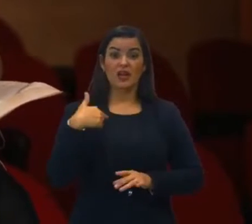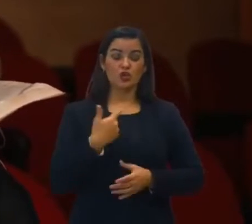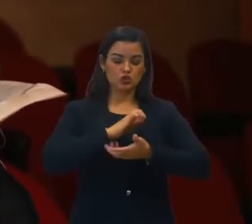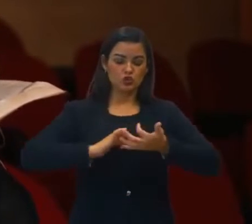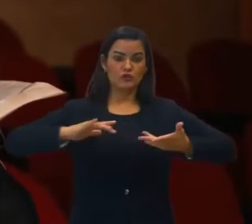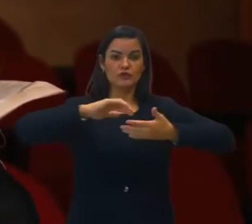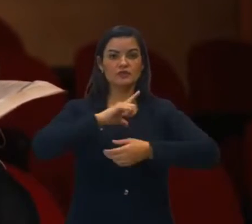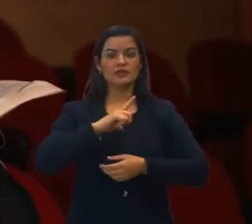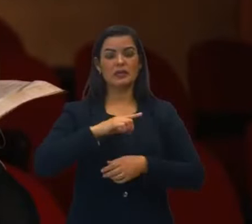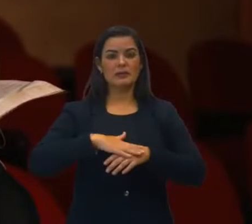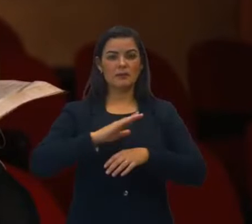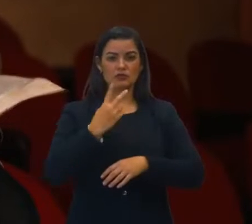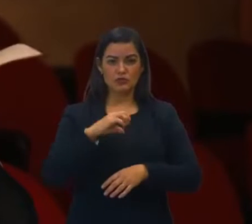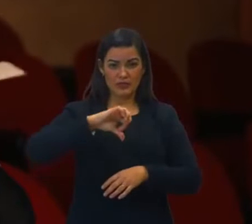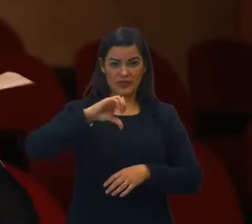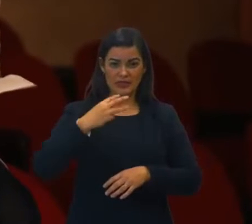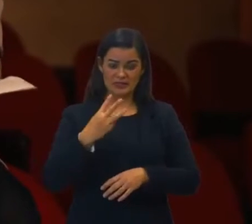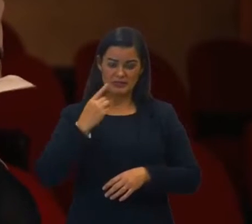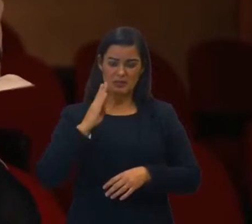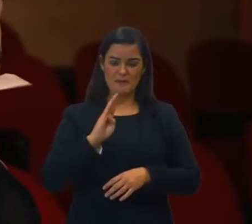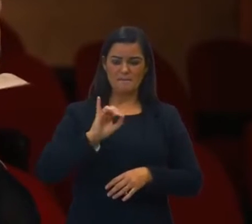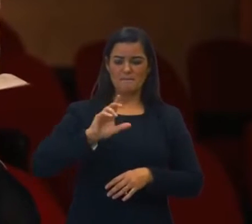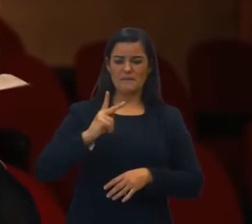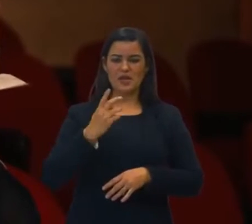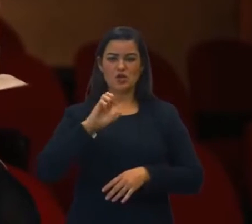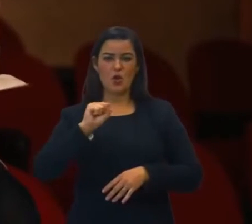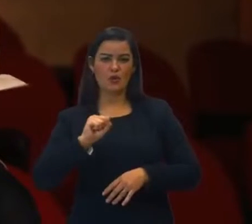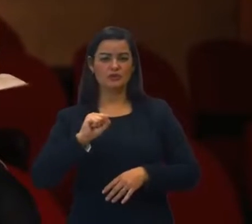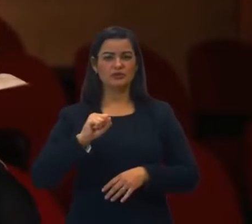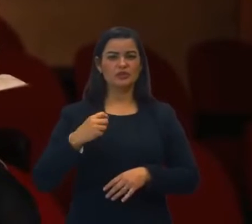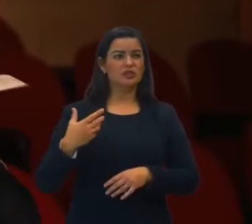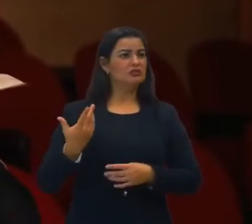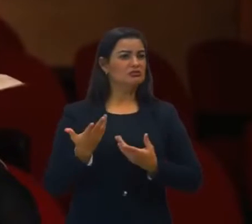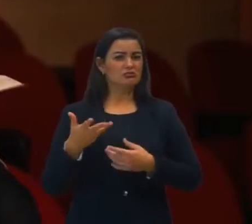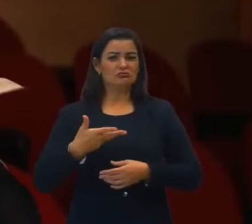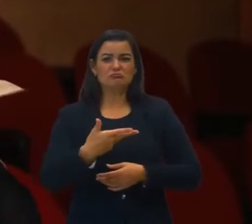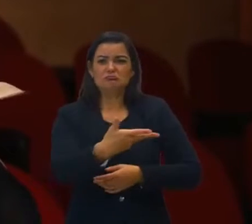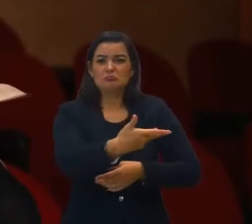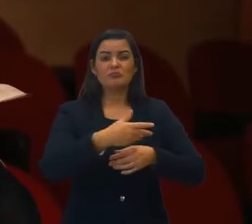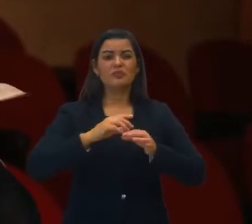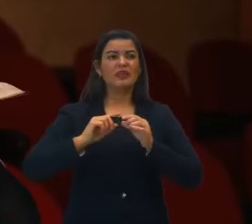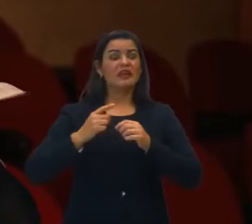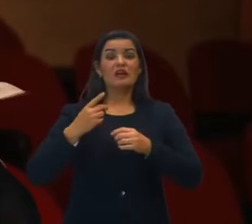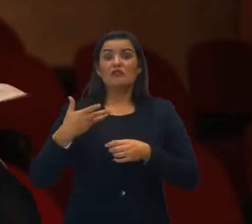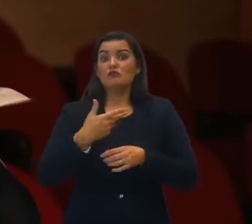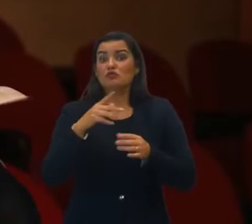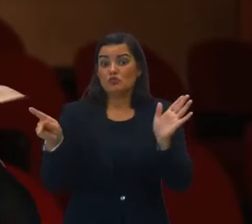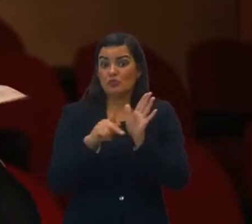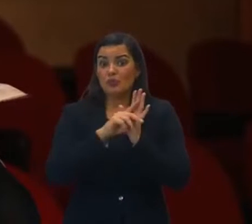de diâmetro. Isso significa que se você voasse a velocidade da luz, 300 mil quilômetros por